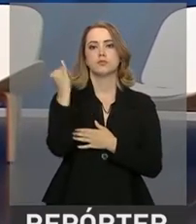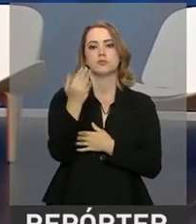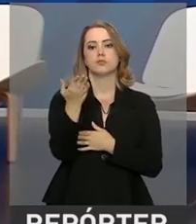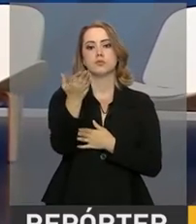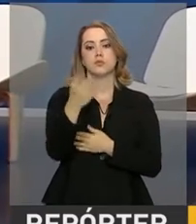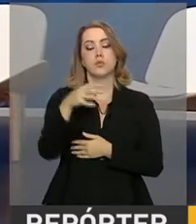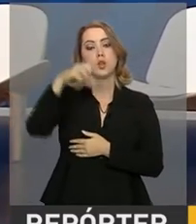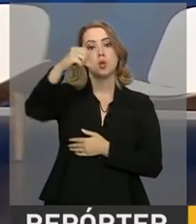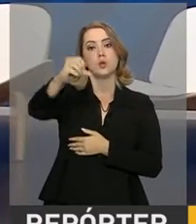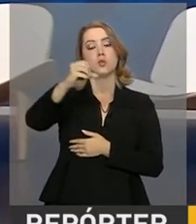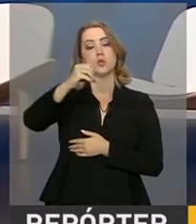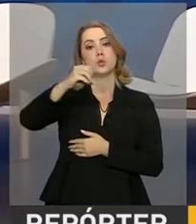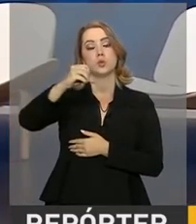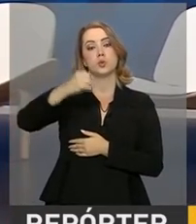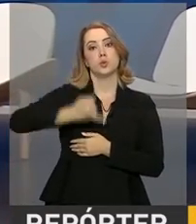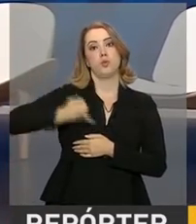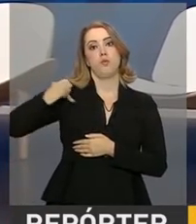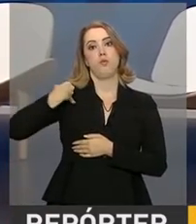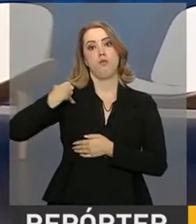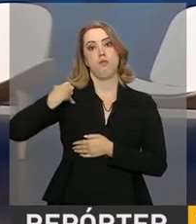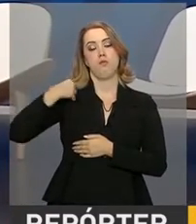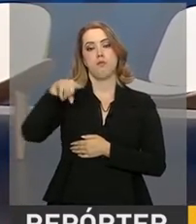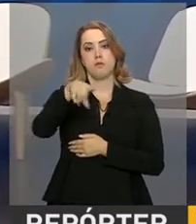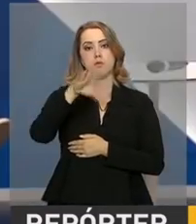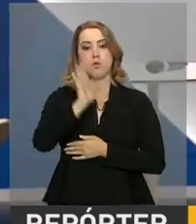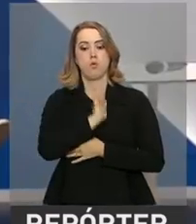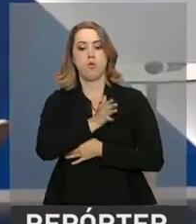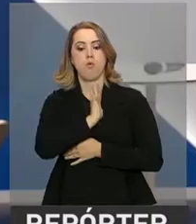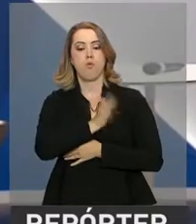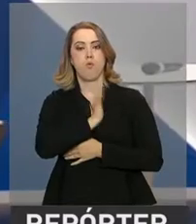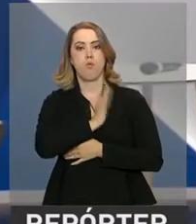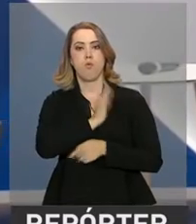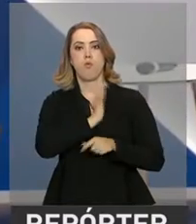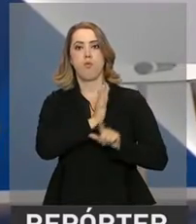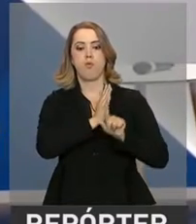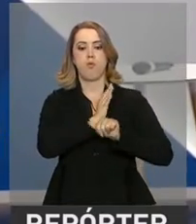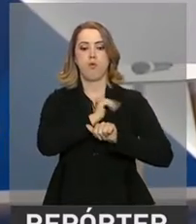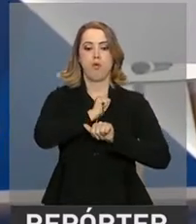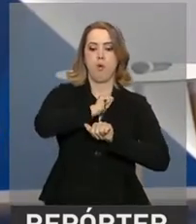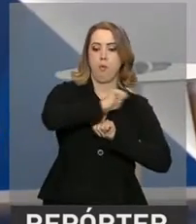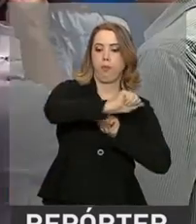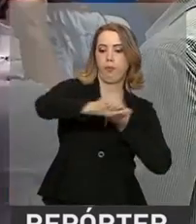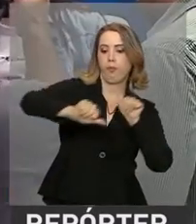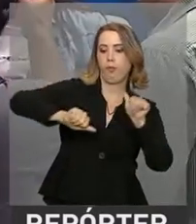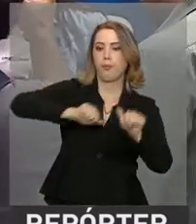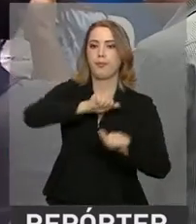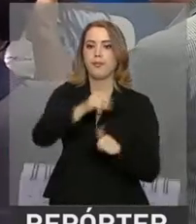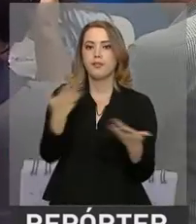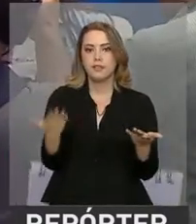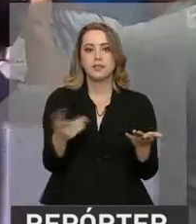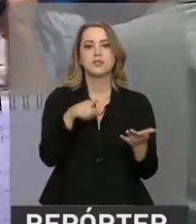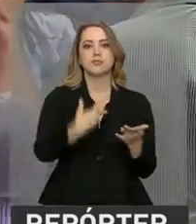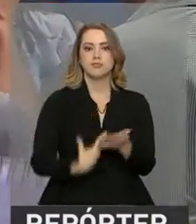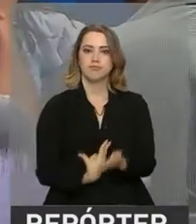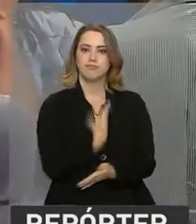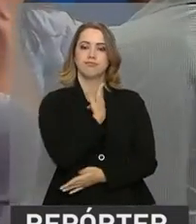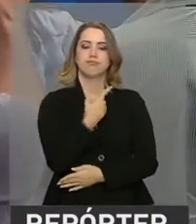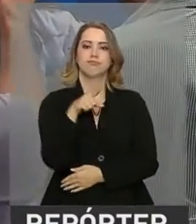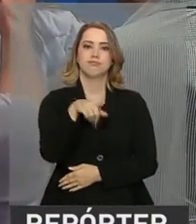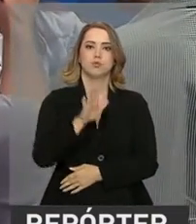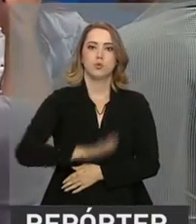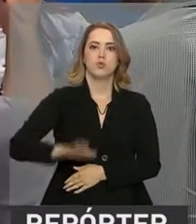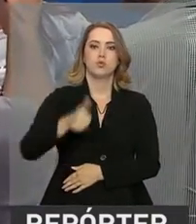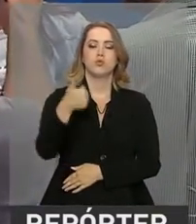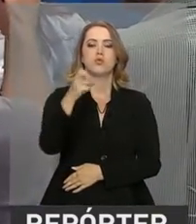Há 9 anos, o coração que bate no peito deste jovem não é o mesmo com o qual ele nasceu. Renato passou por um transplante quando